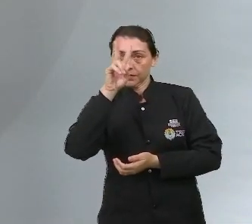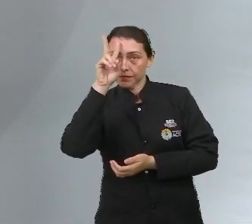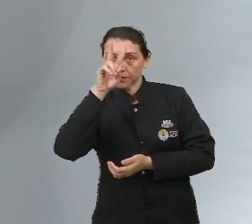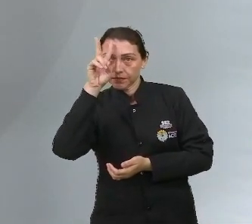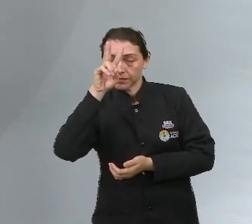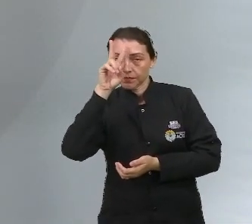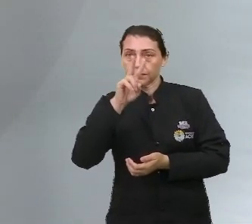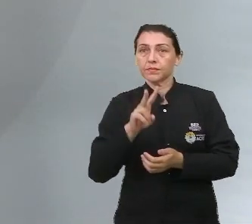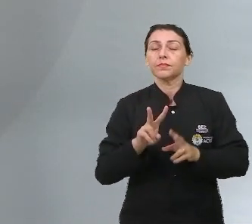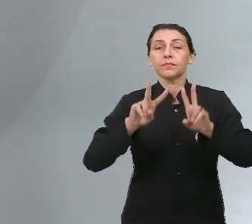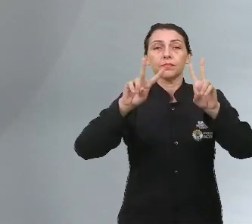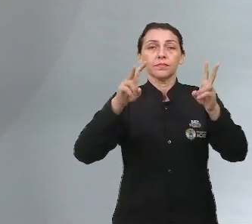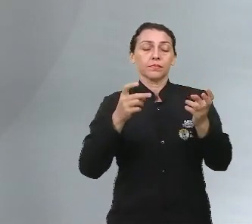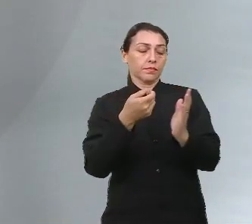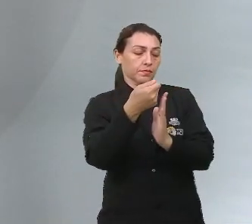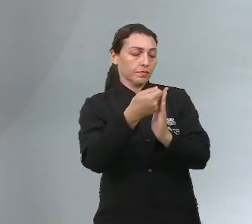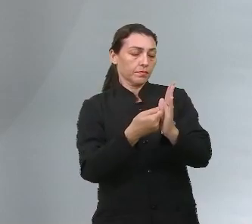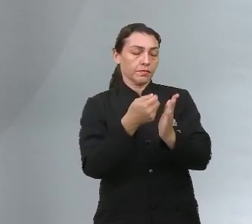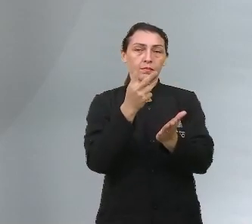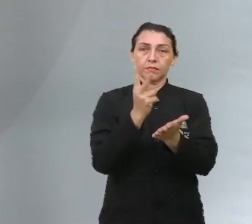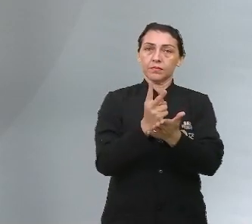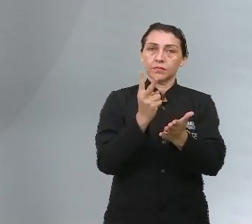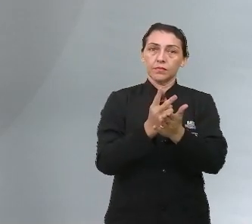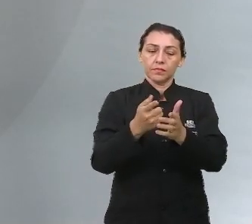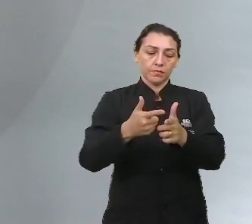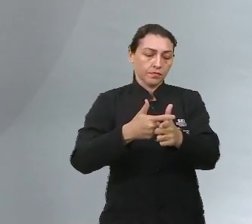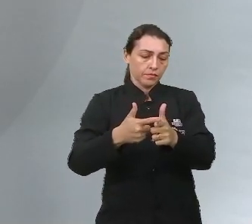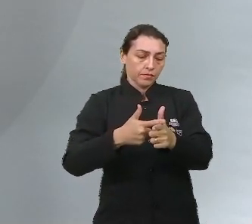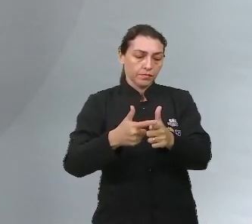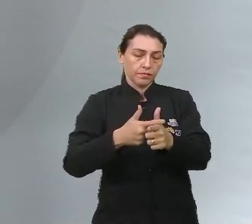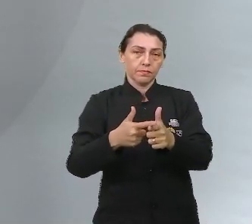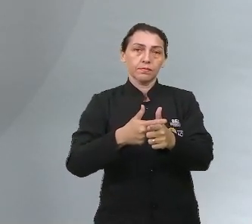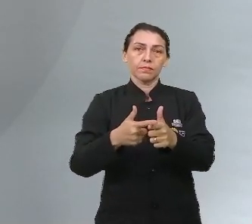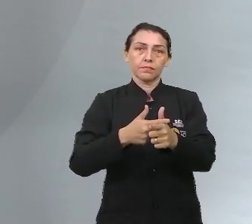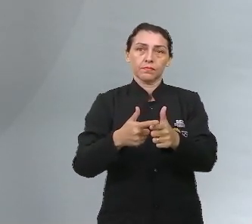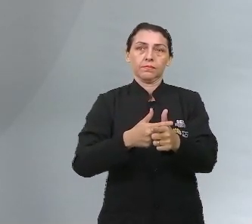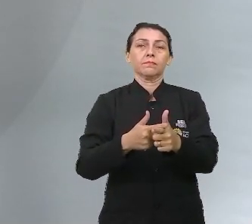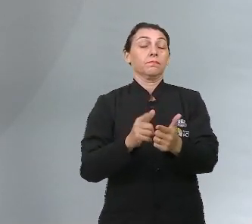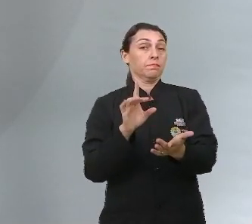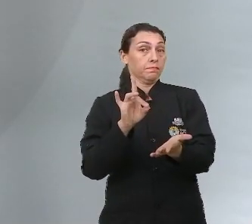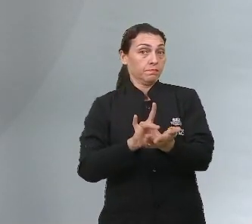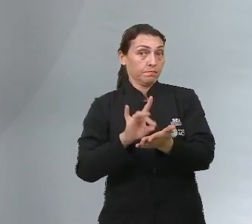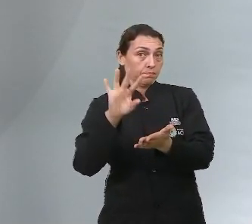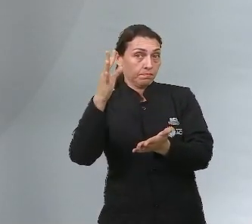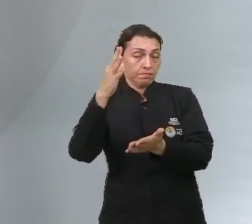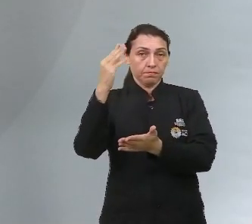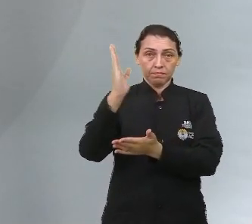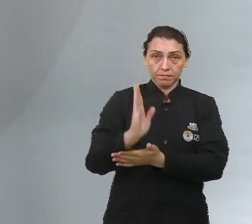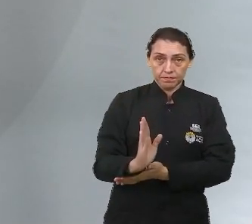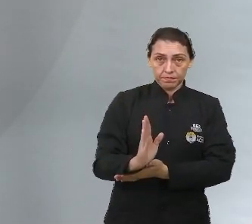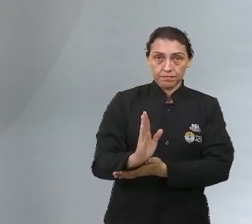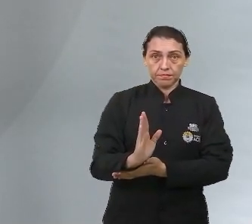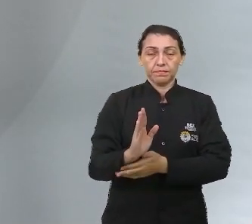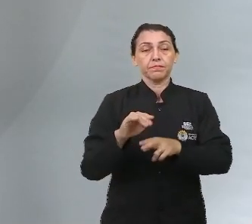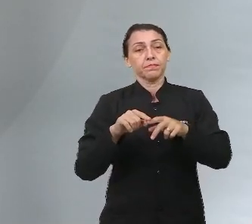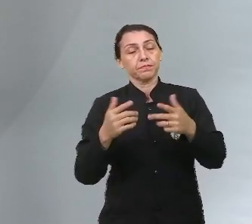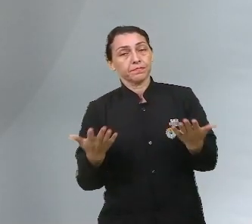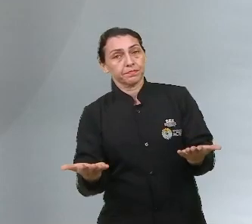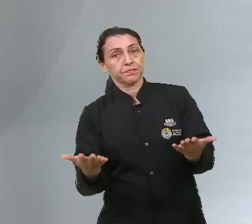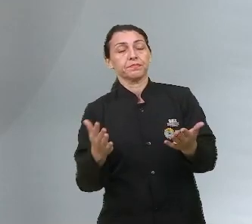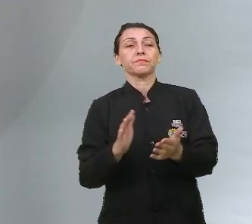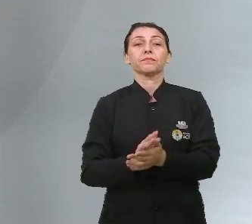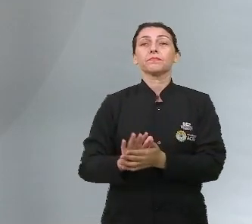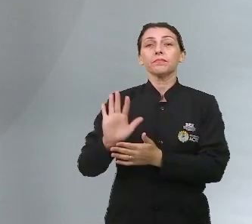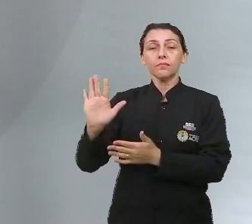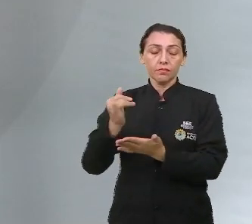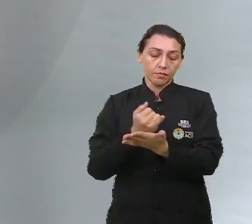que o tema da redação sempre é um problema, ele é atual, ele é real e acontece no Brasil? Pois bem,